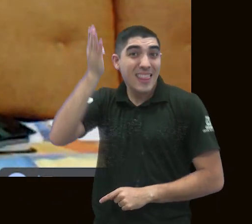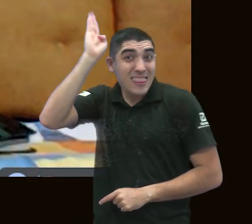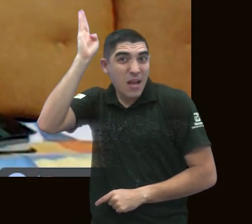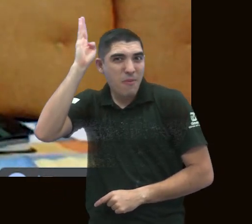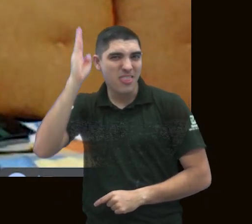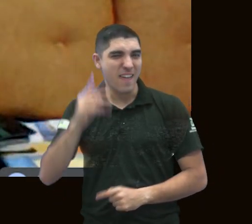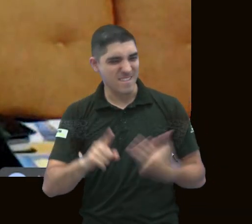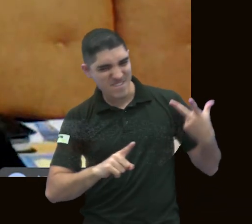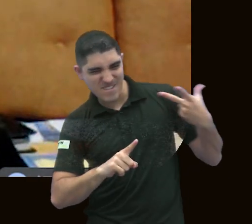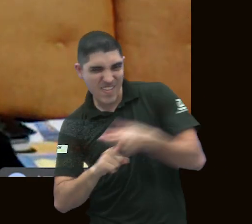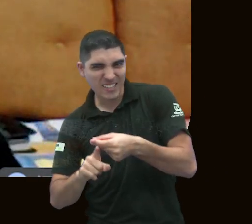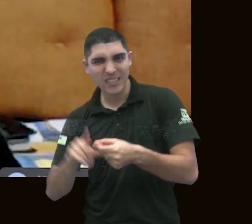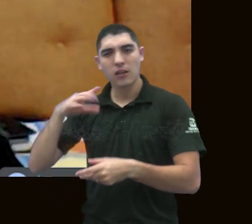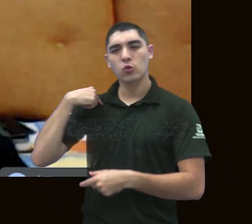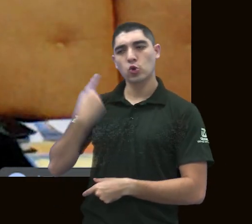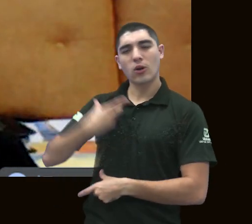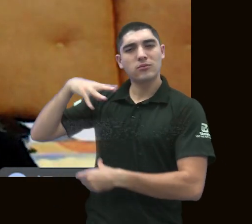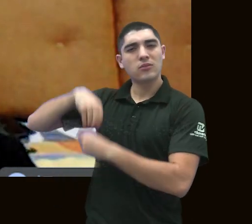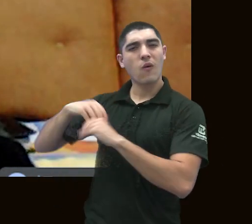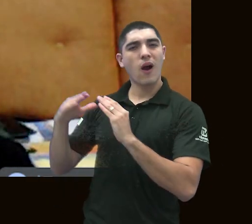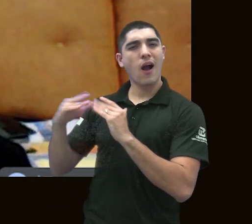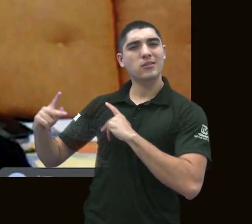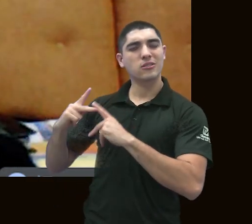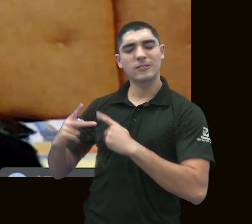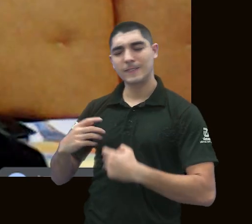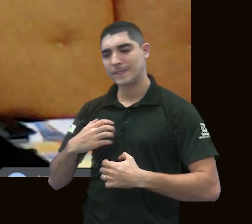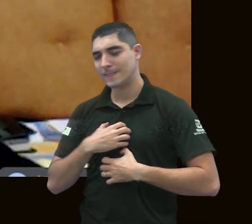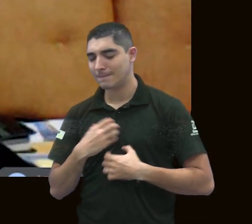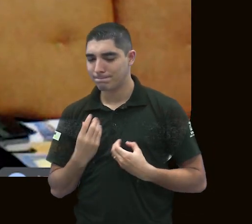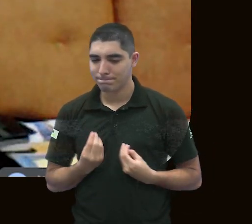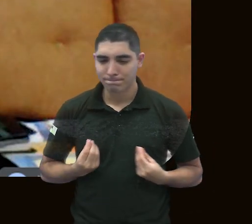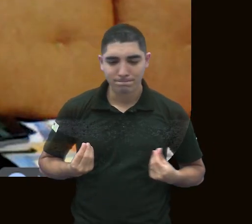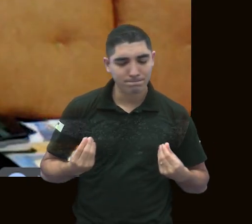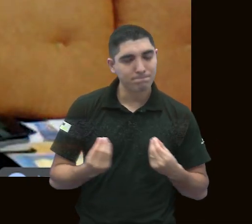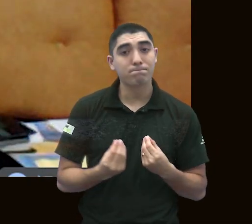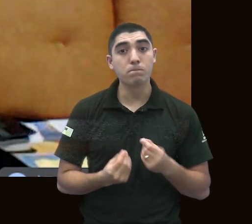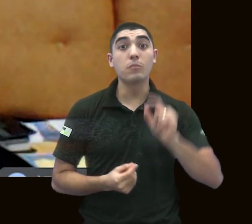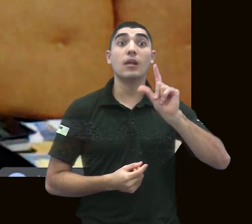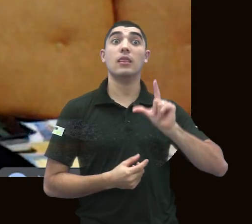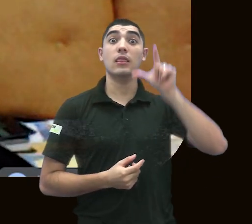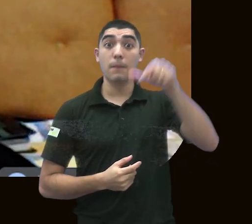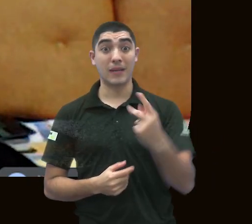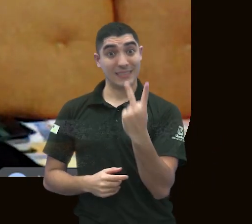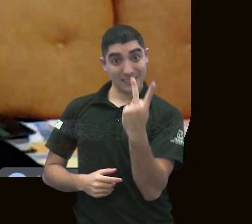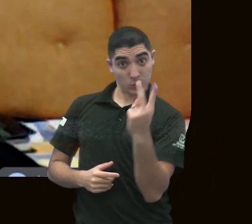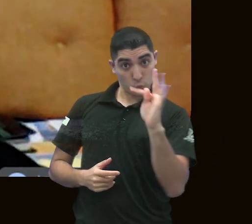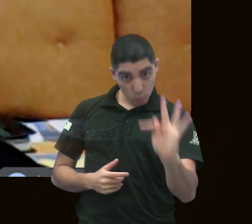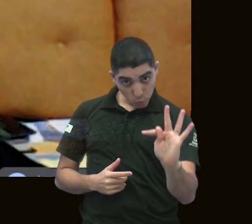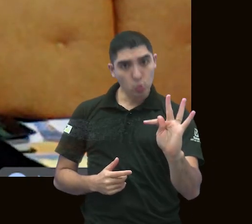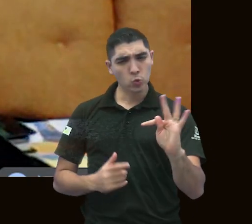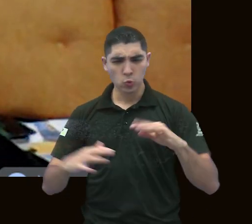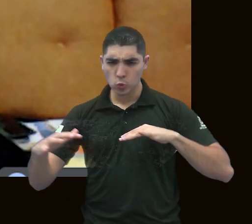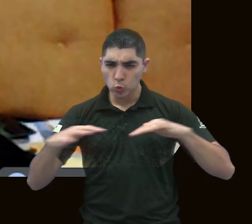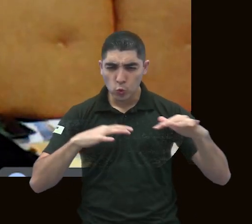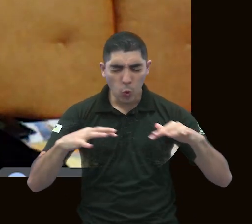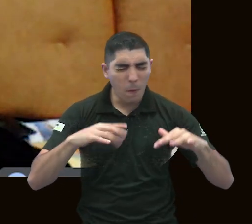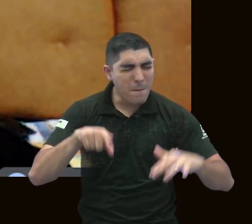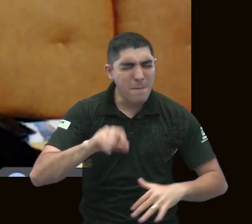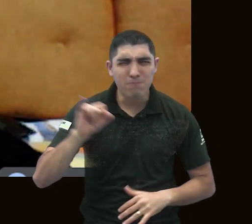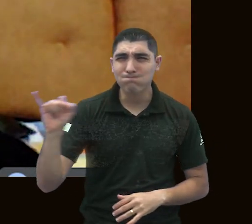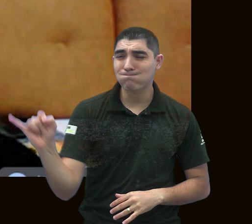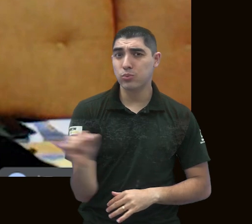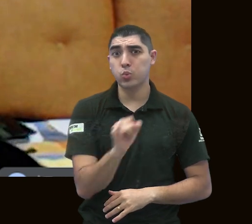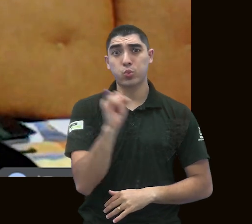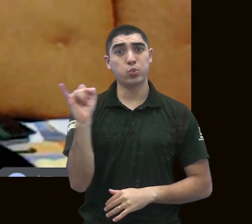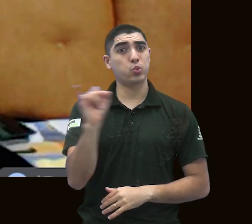vinha de vitória sobre a gente. E nós estávamos numa partida decisiva, né? Essa partida foi uma